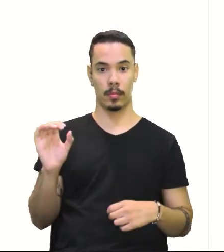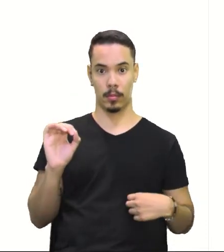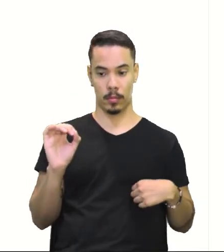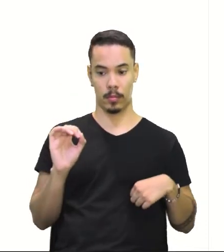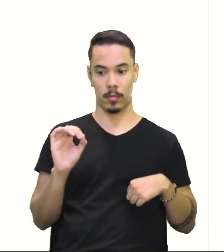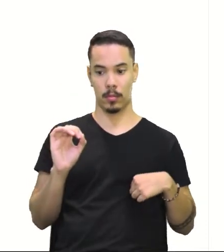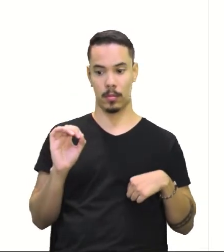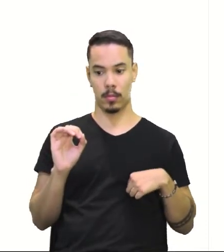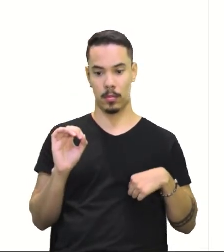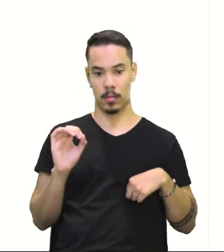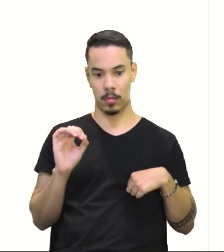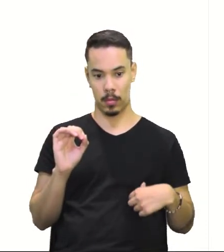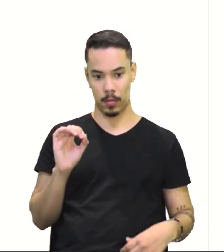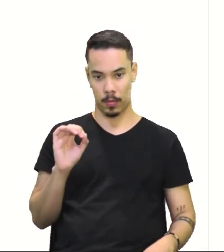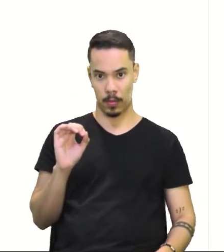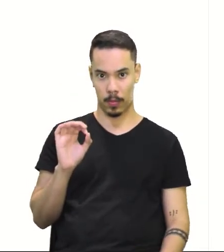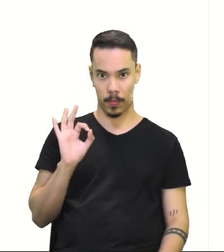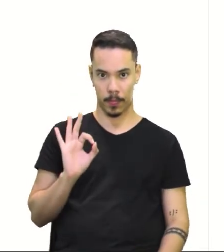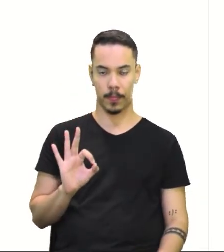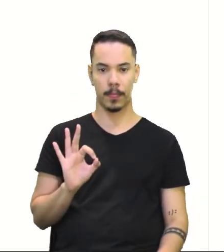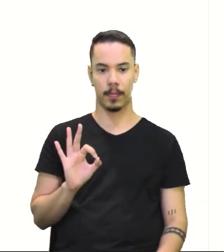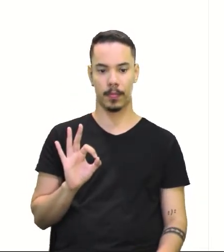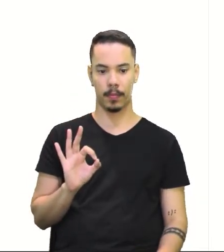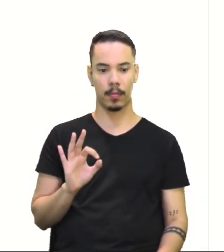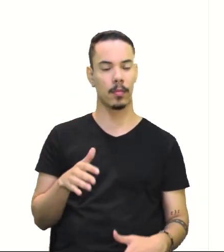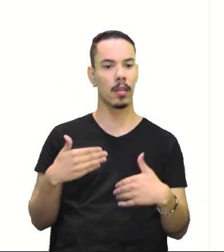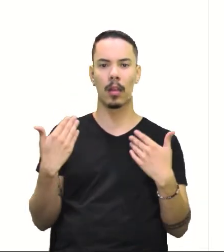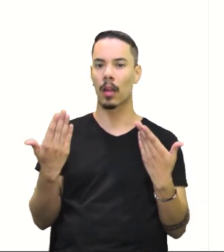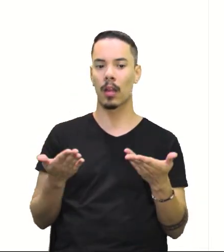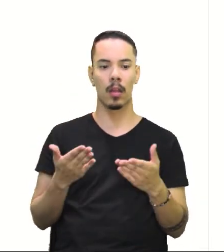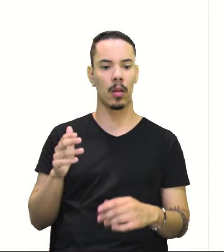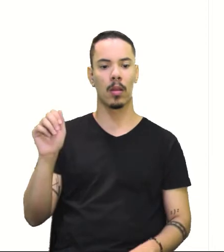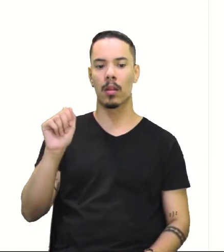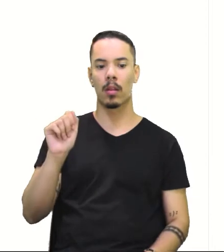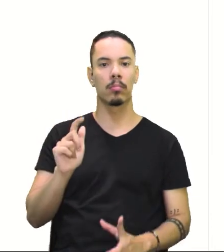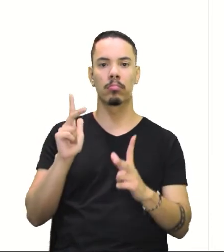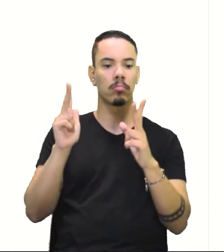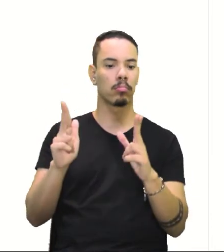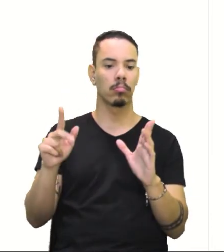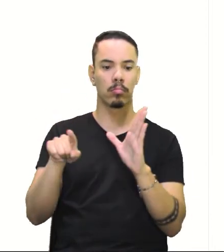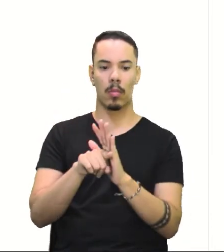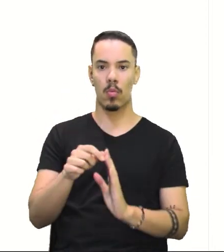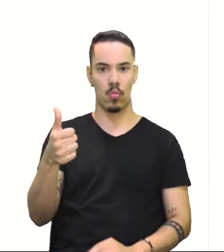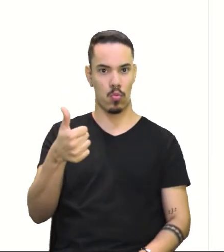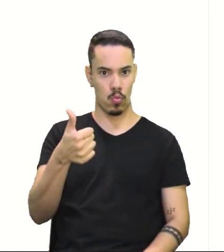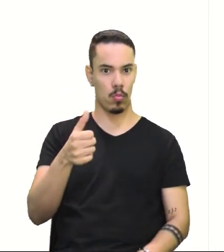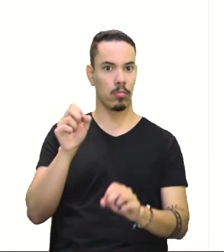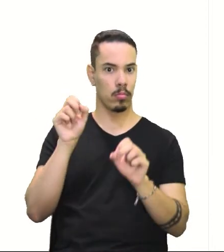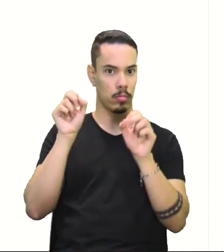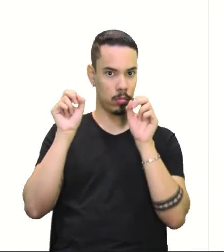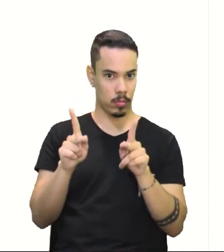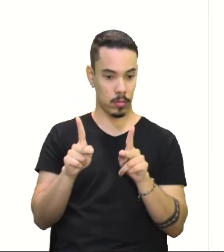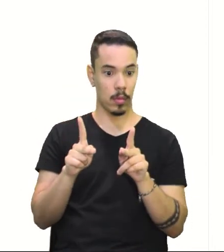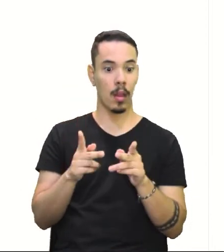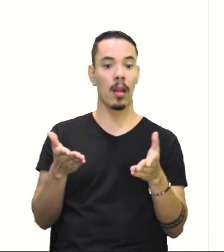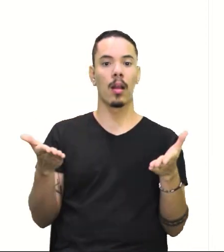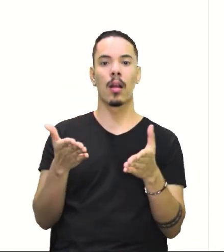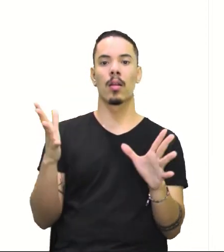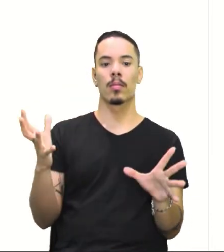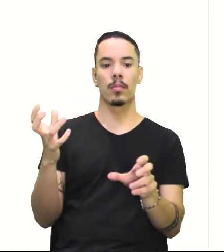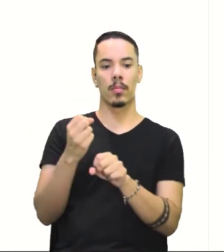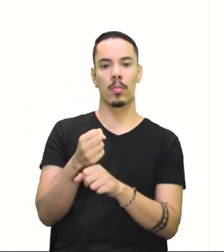né? 1 mais A igual a 0, então o nosso A era igual a menos 1. Beleza. E agora a gente vai montar o